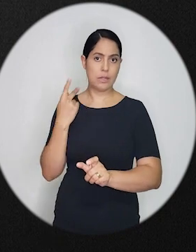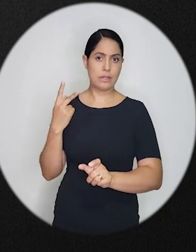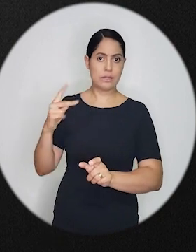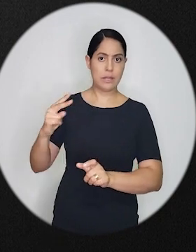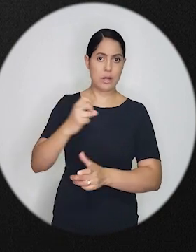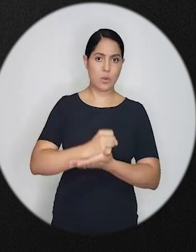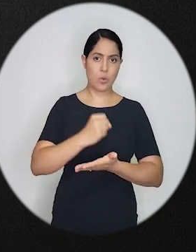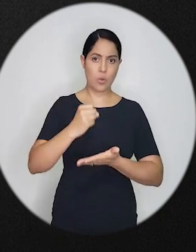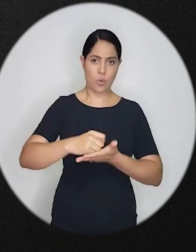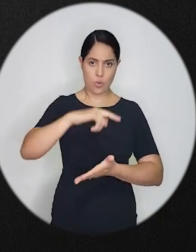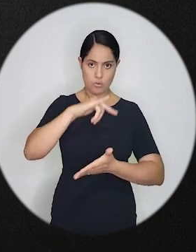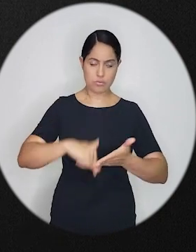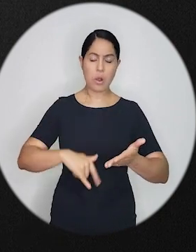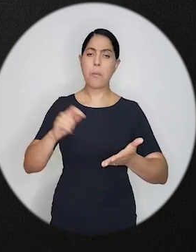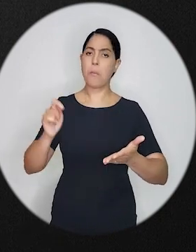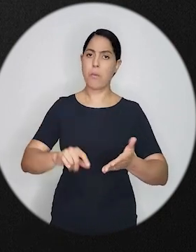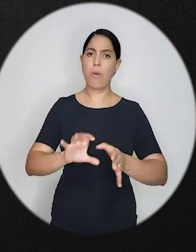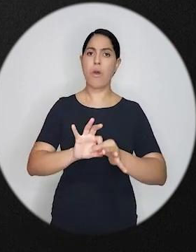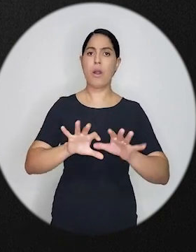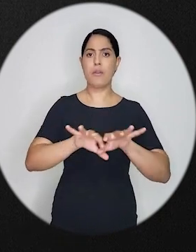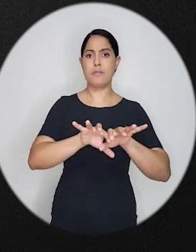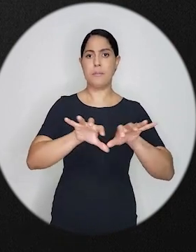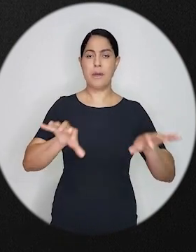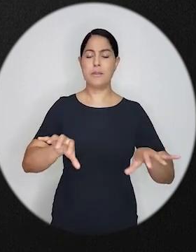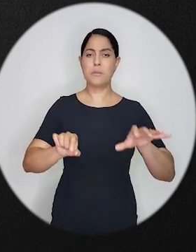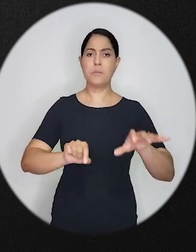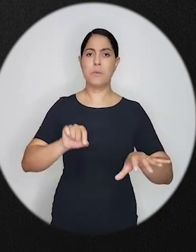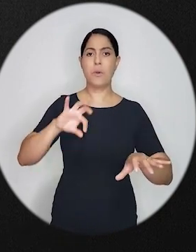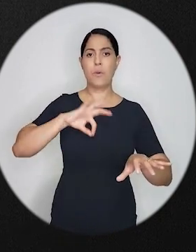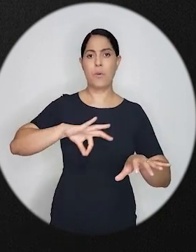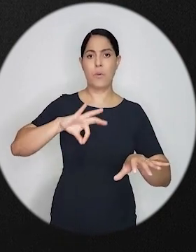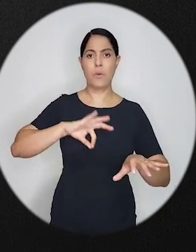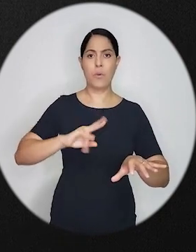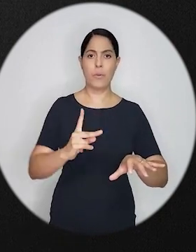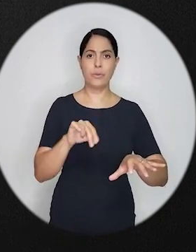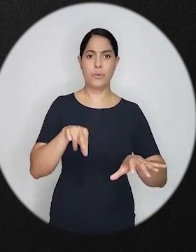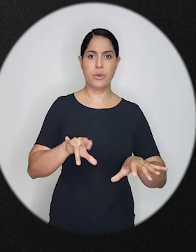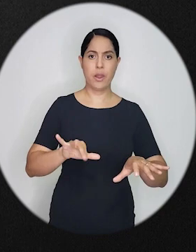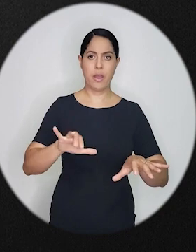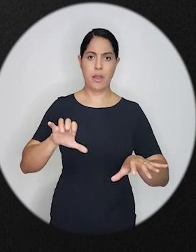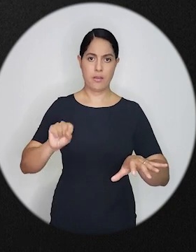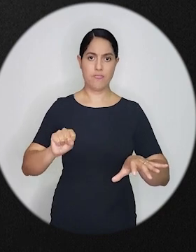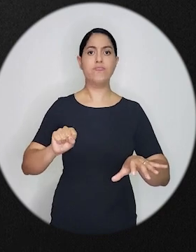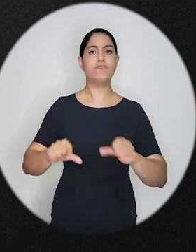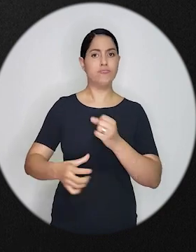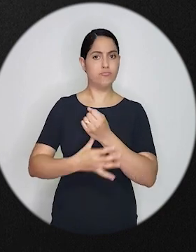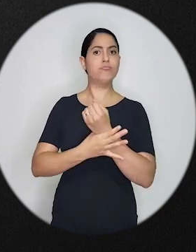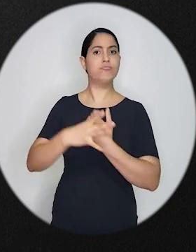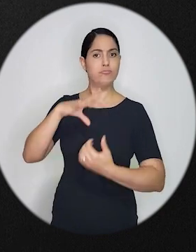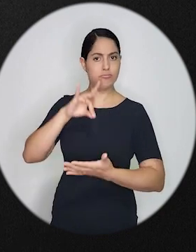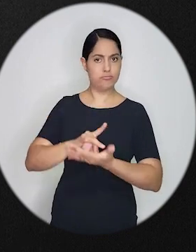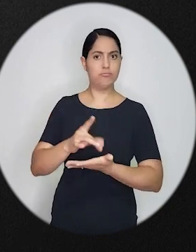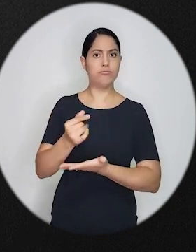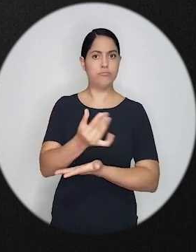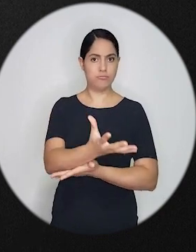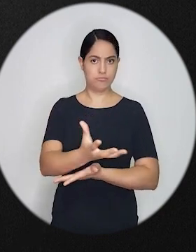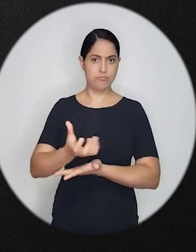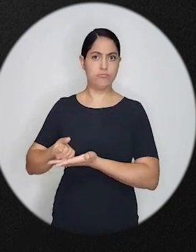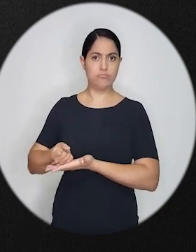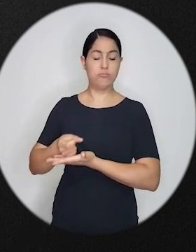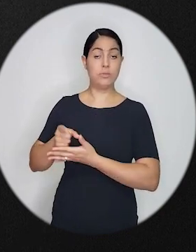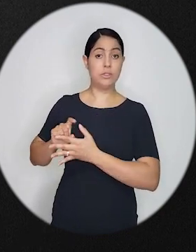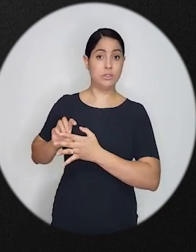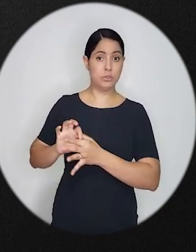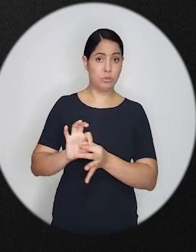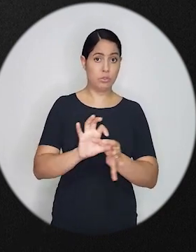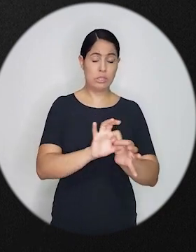seu contrato e garantam a separação dos honorários para mais segurança no recebimento.